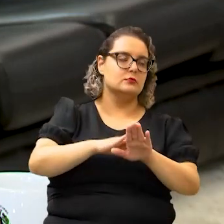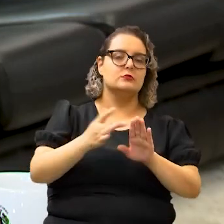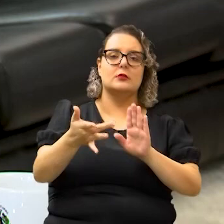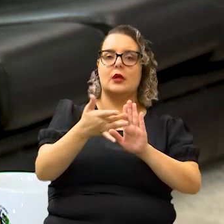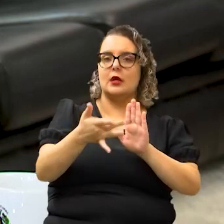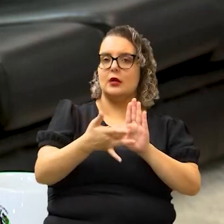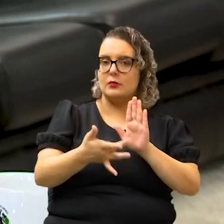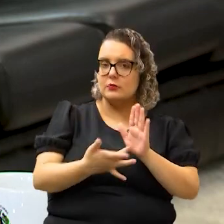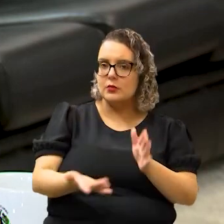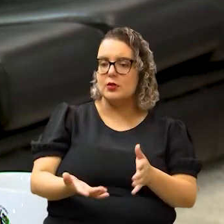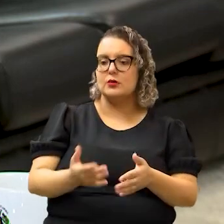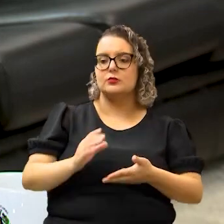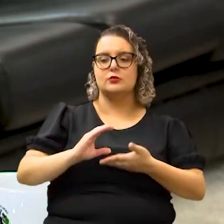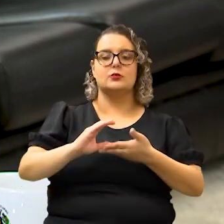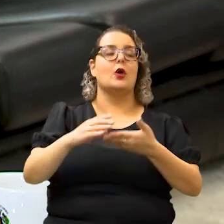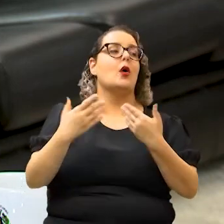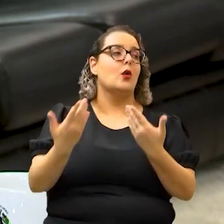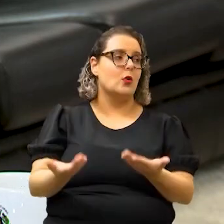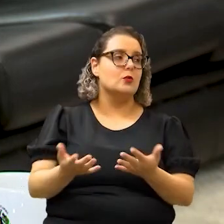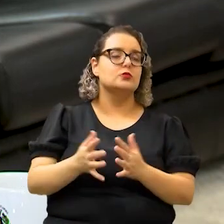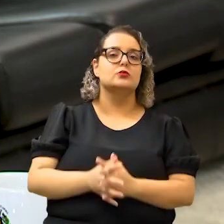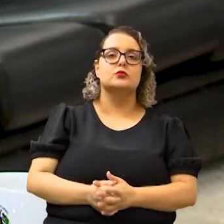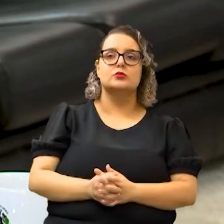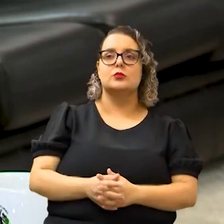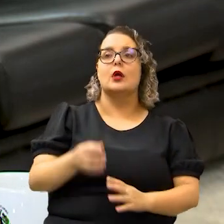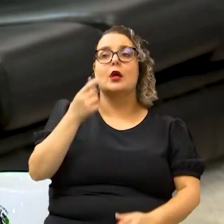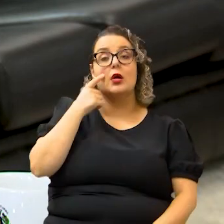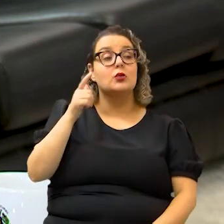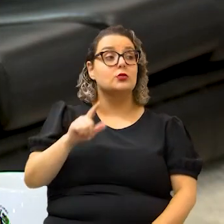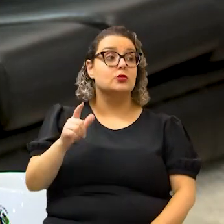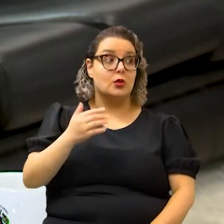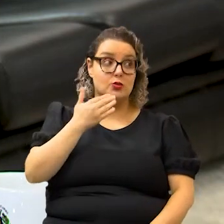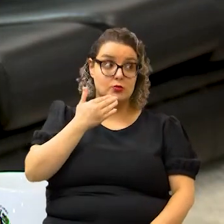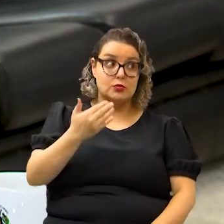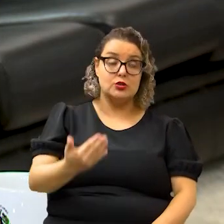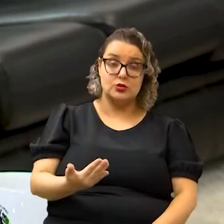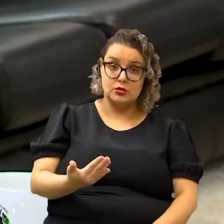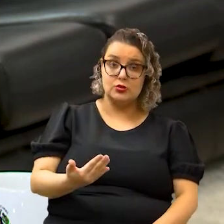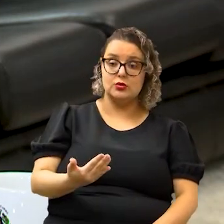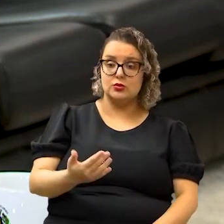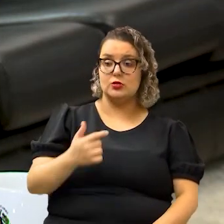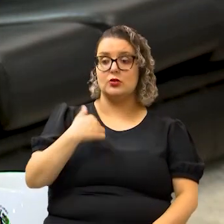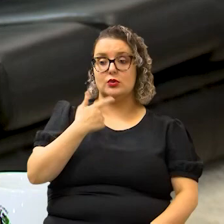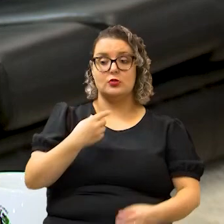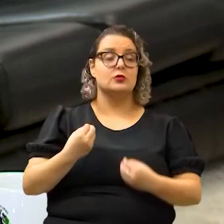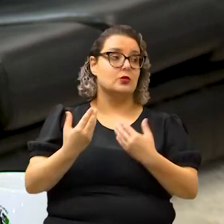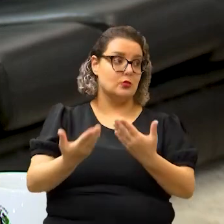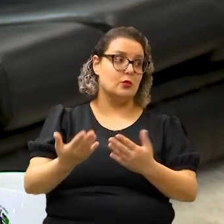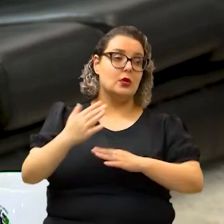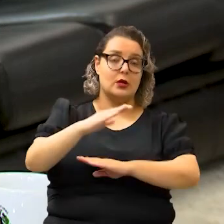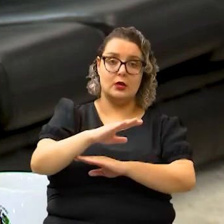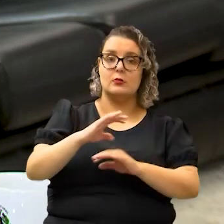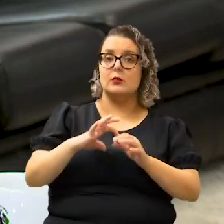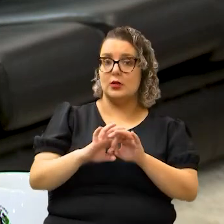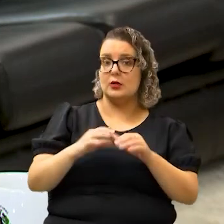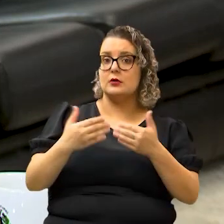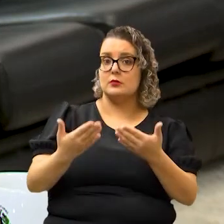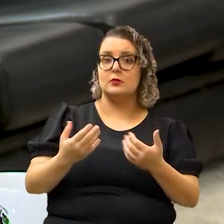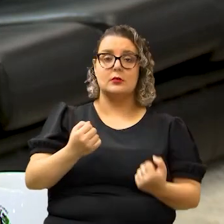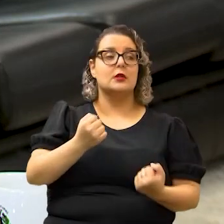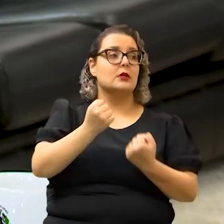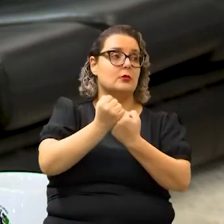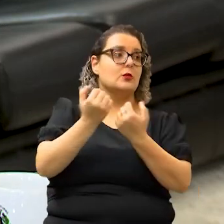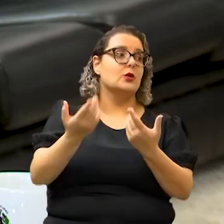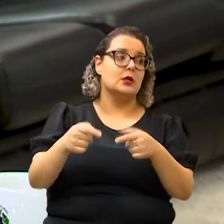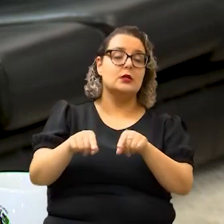também da atuação, das pautas do Conselho e, obviamente, pedir E a gente colocou